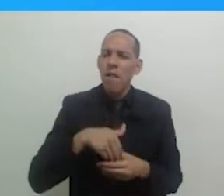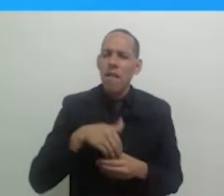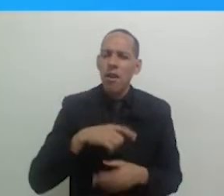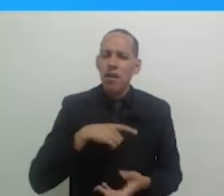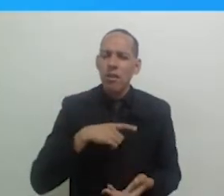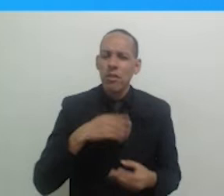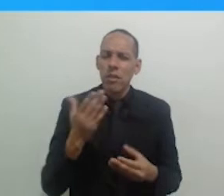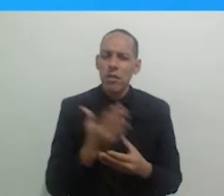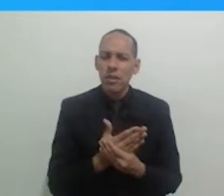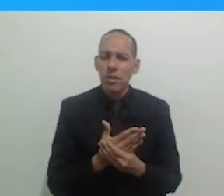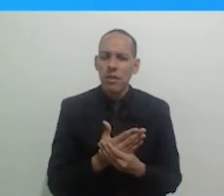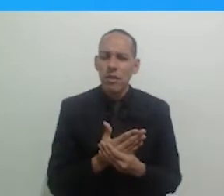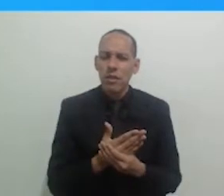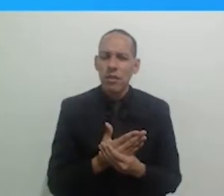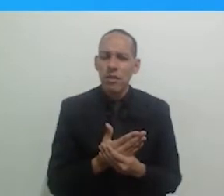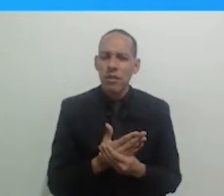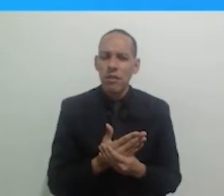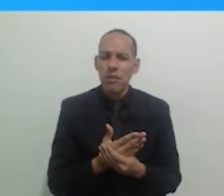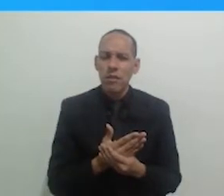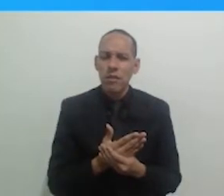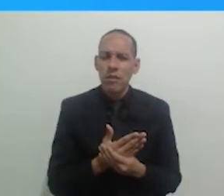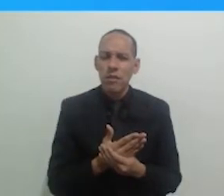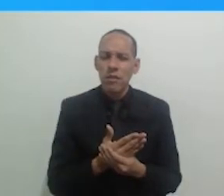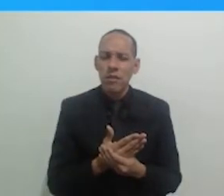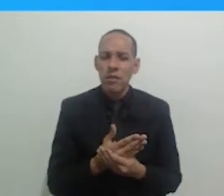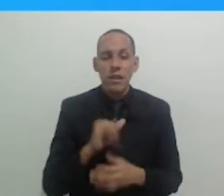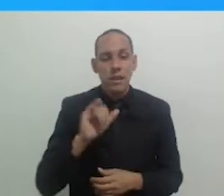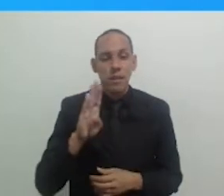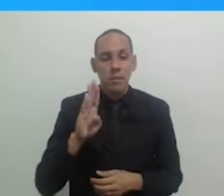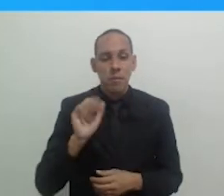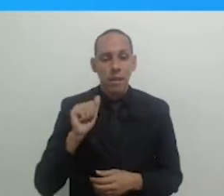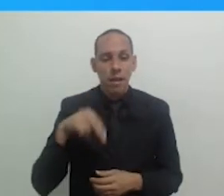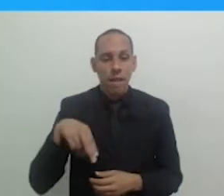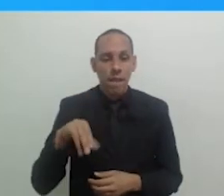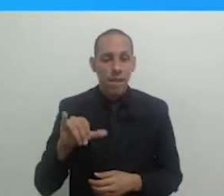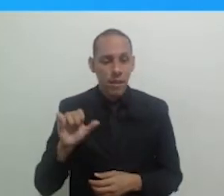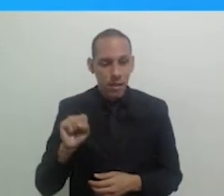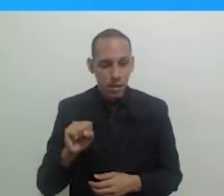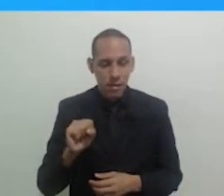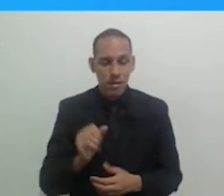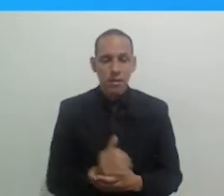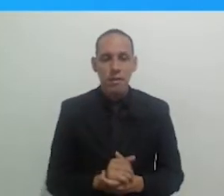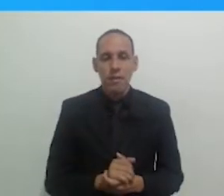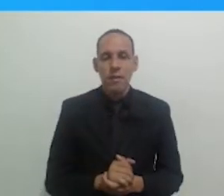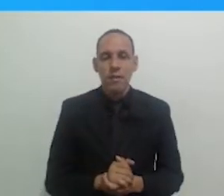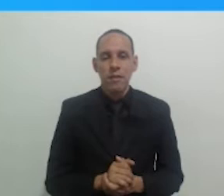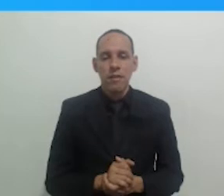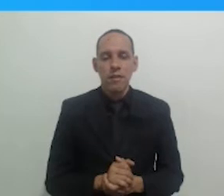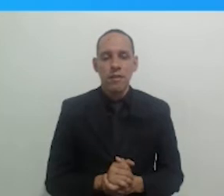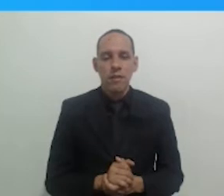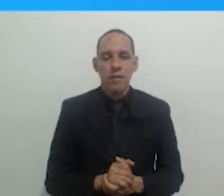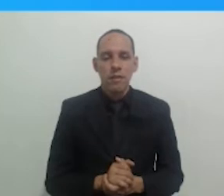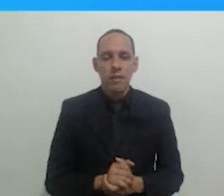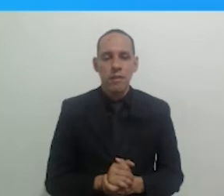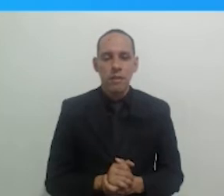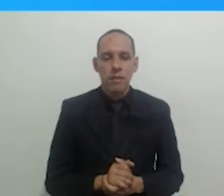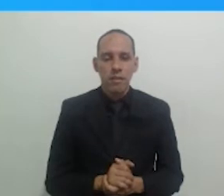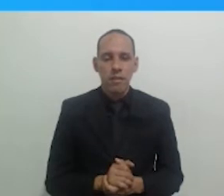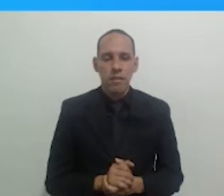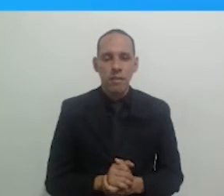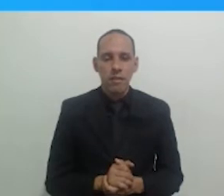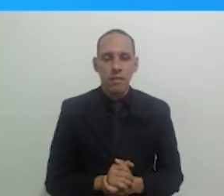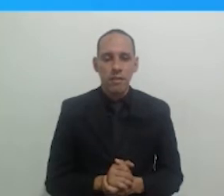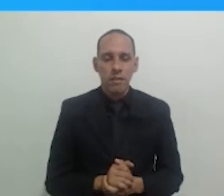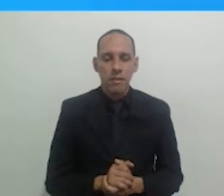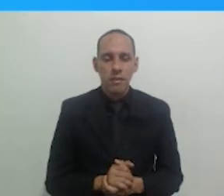desembargador Cornélio. Desembargador Ibanez. Não, aqui não. Tá... O início do julgamento. Nessa história.